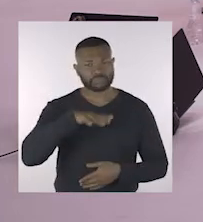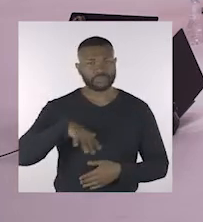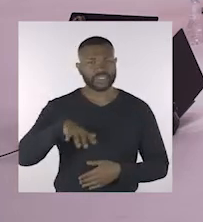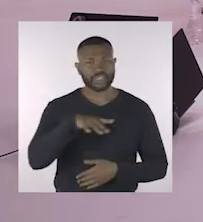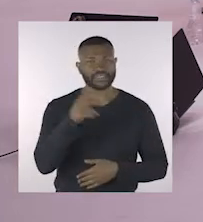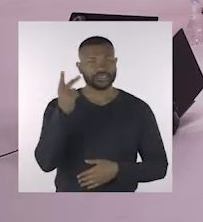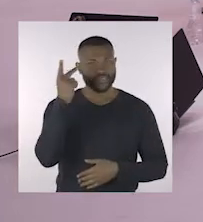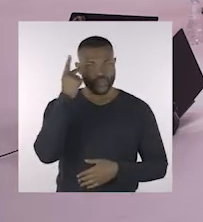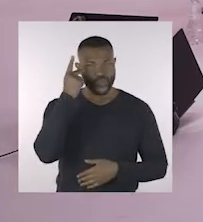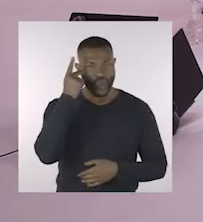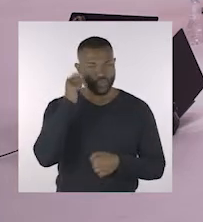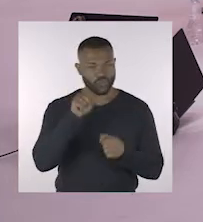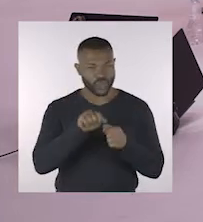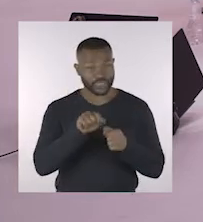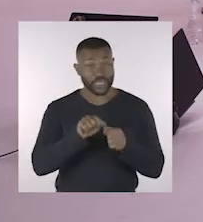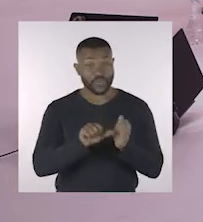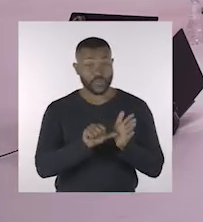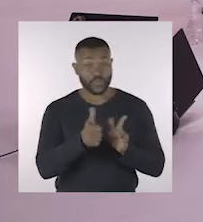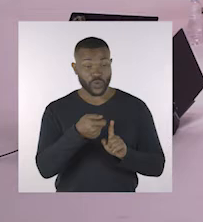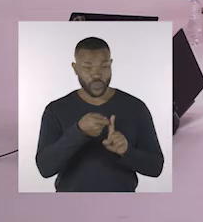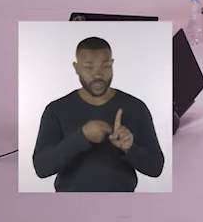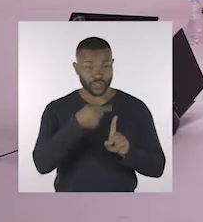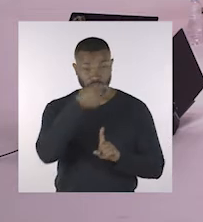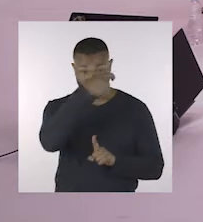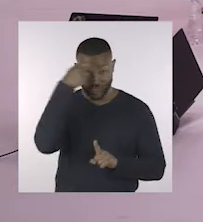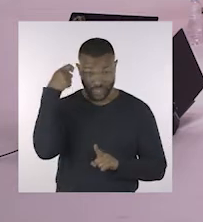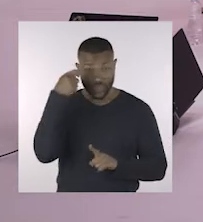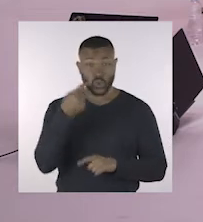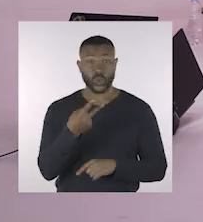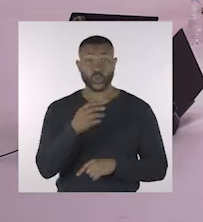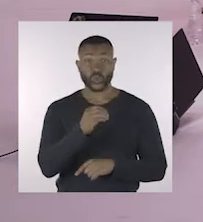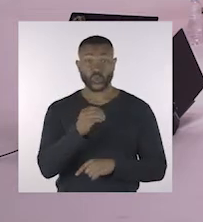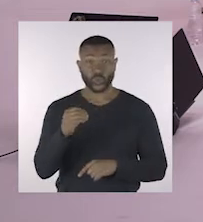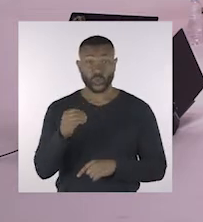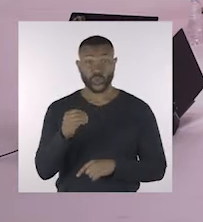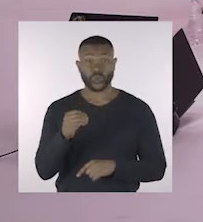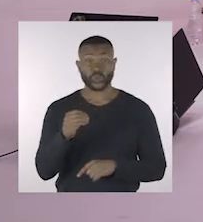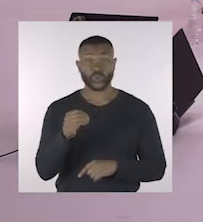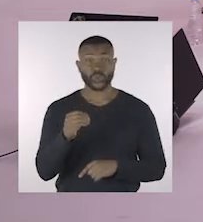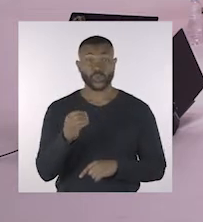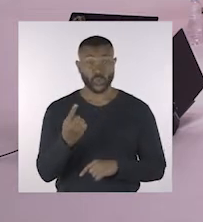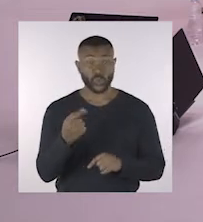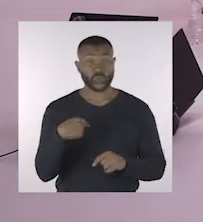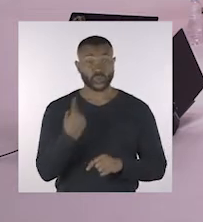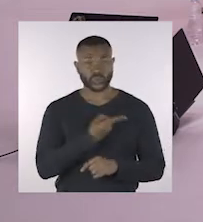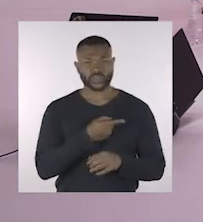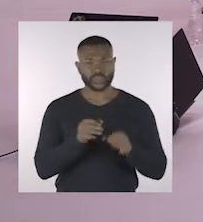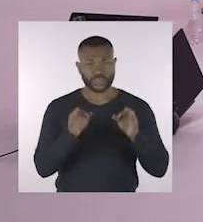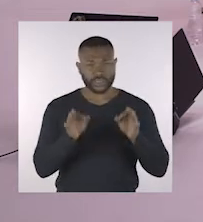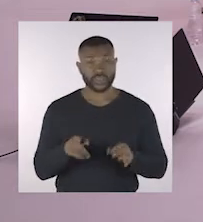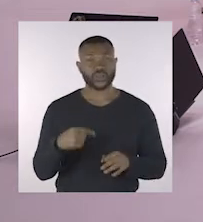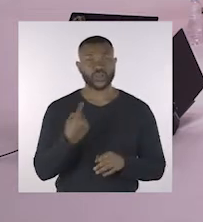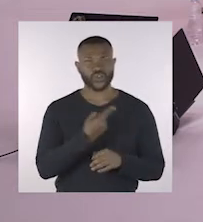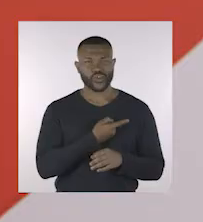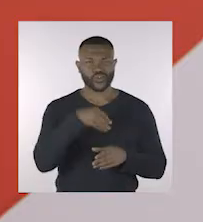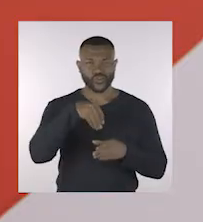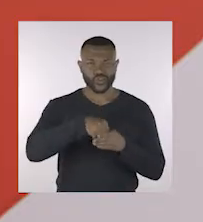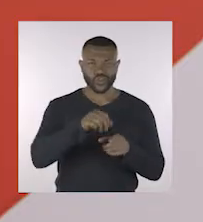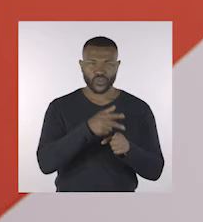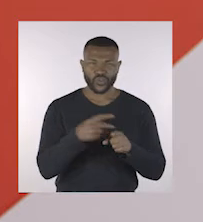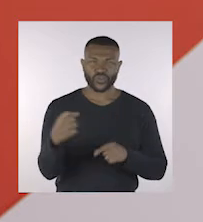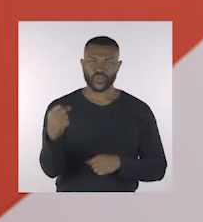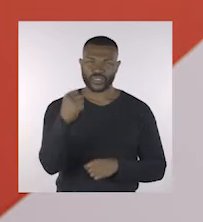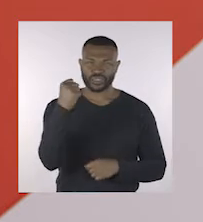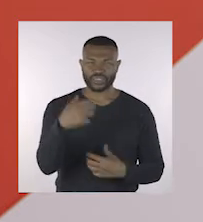aqui na cidade de São Paulo a partir de primeiro de janeiro de 2001 porque nós temos certeza absoluta que nós vamos ganhar